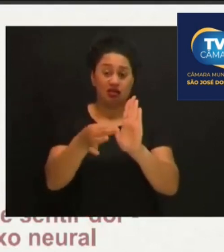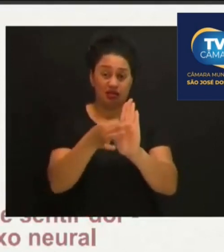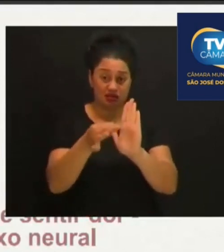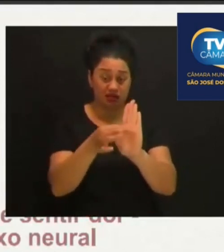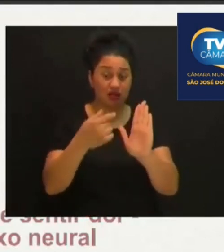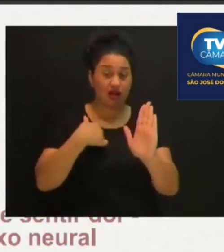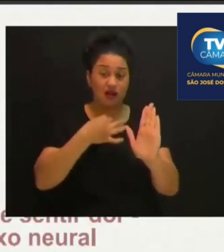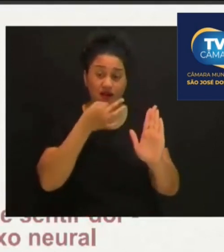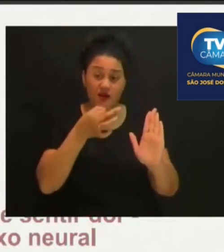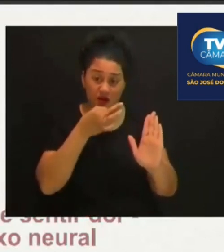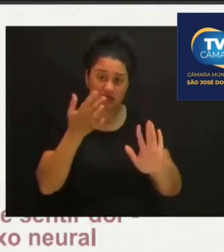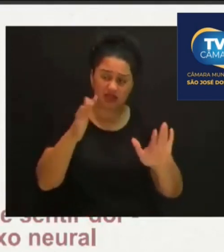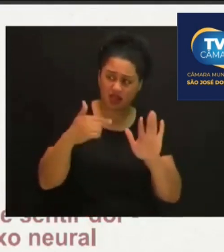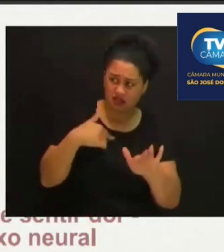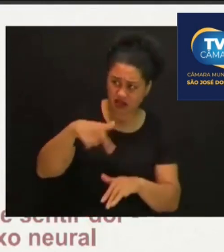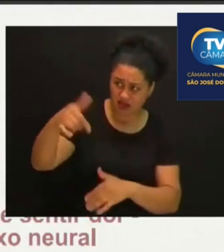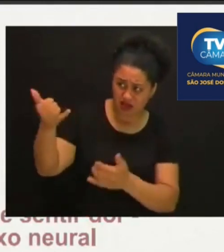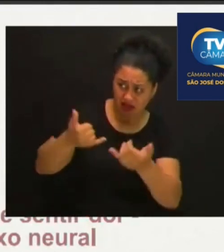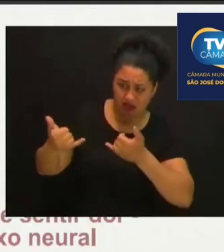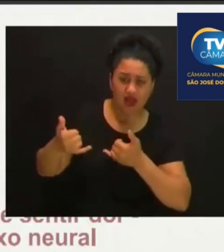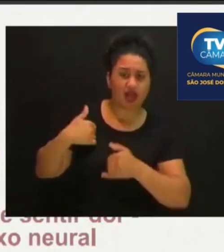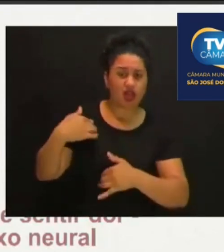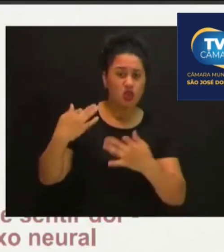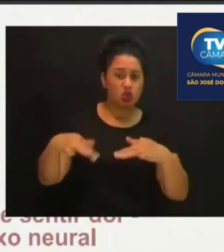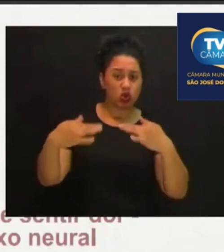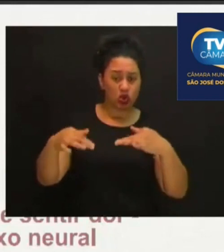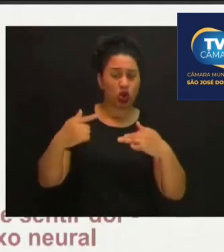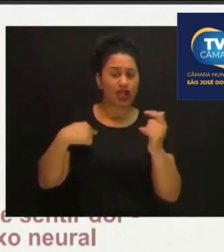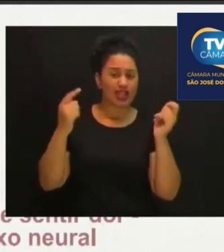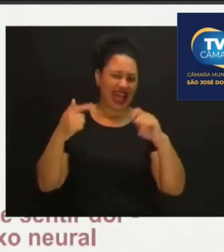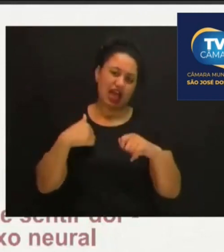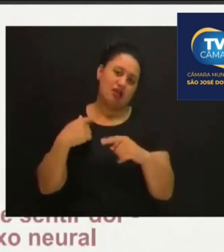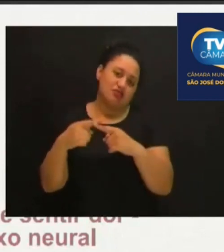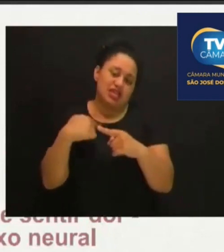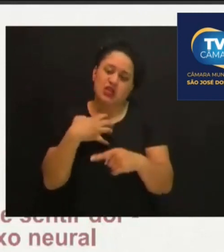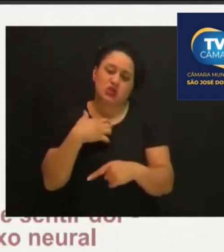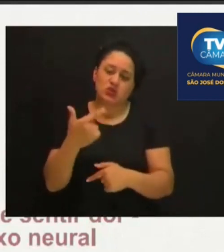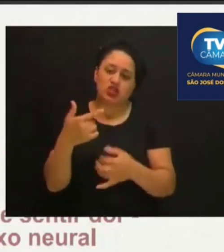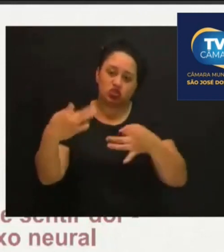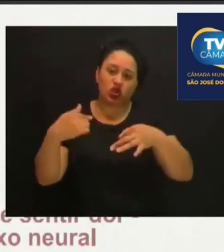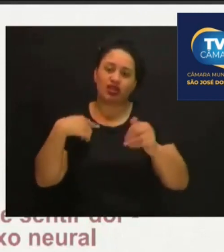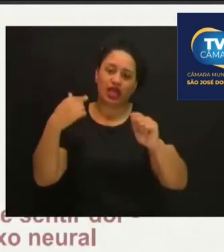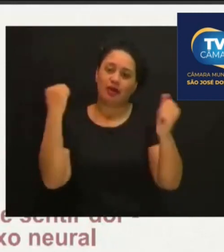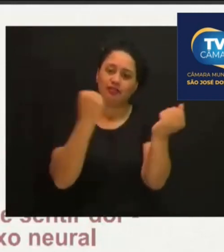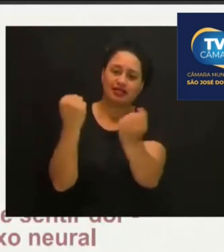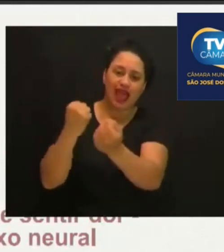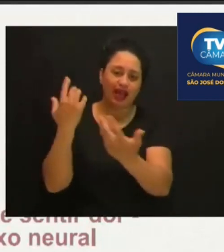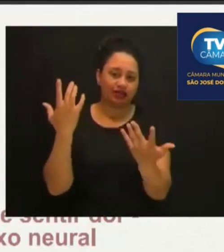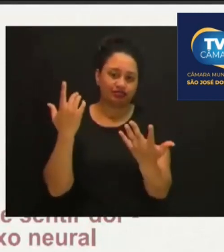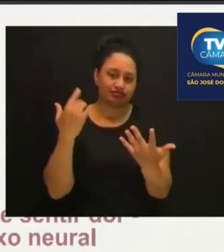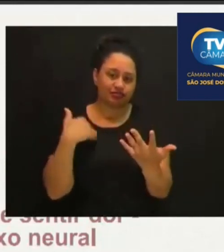gente escuta, né? Como se a dor fosse um motivo para que a gente pudesse matar as criaturas, os seres humanos.